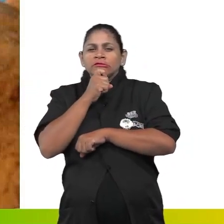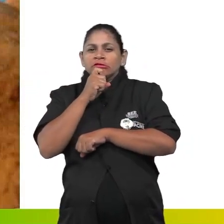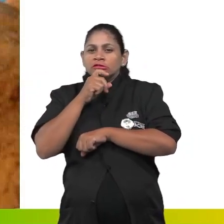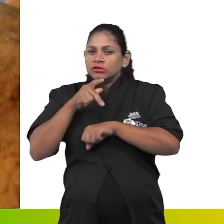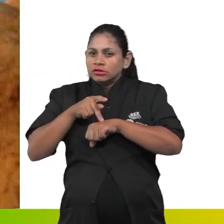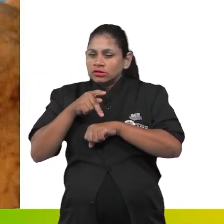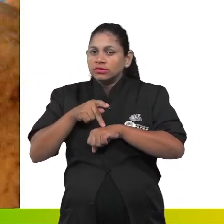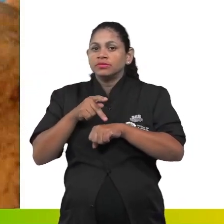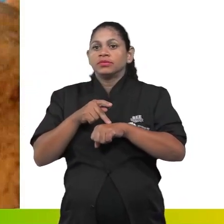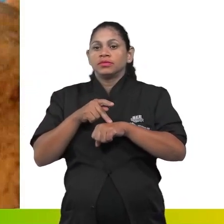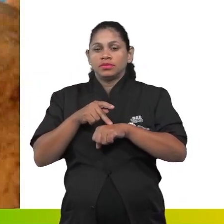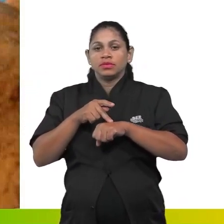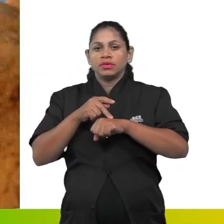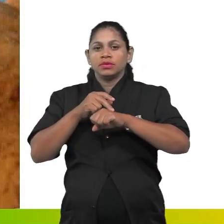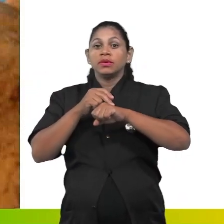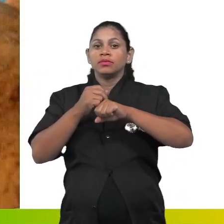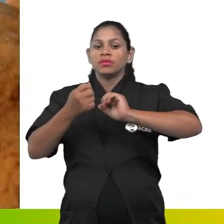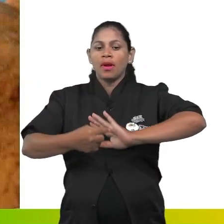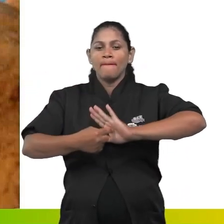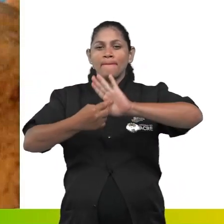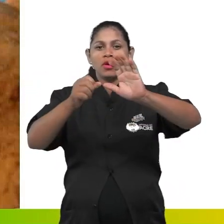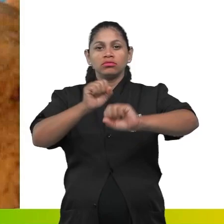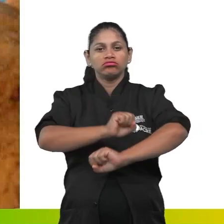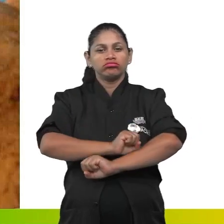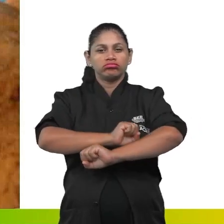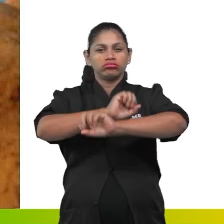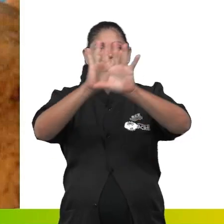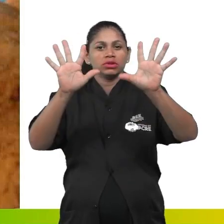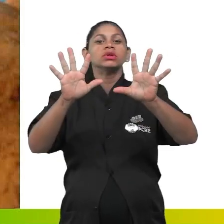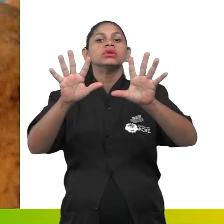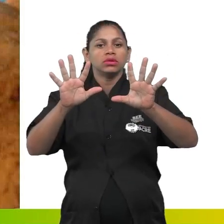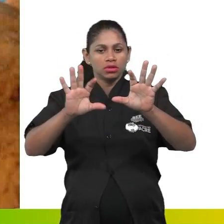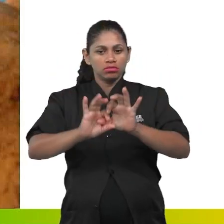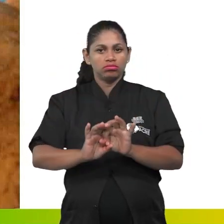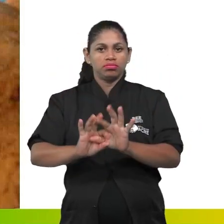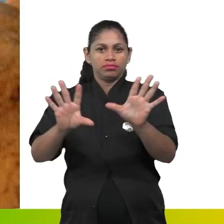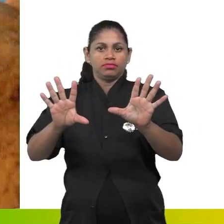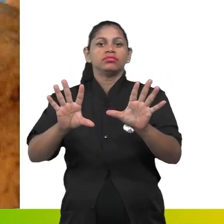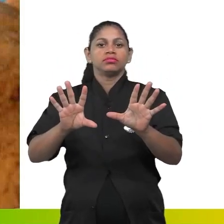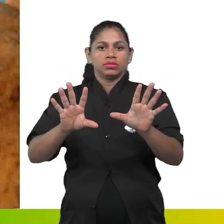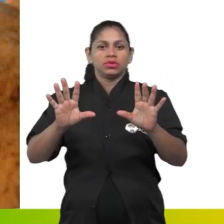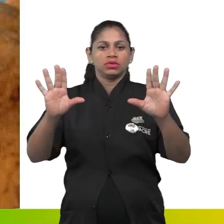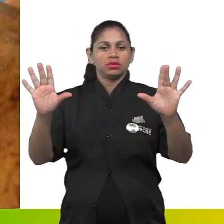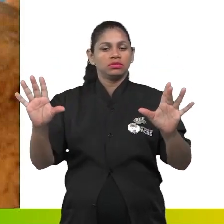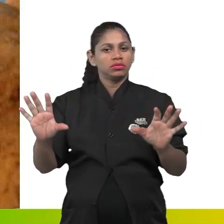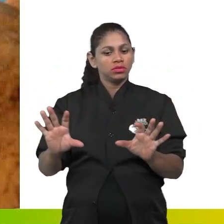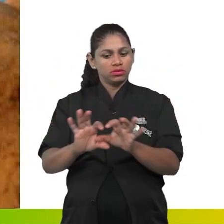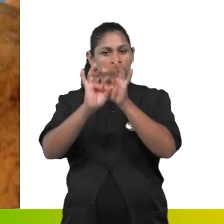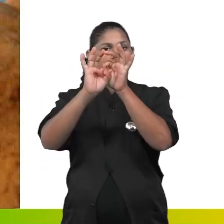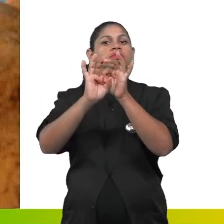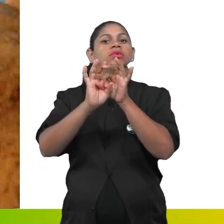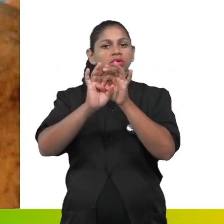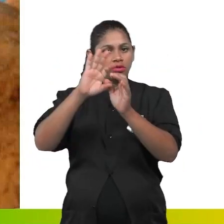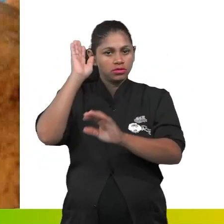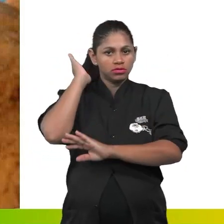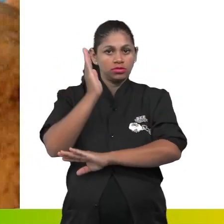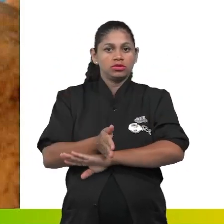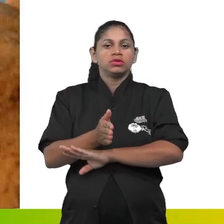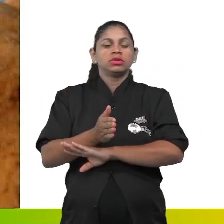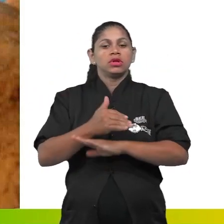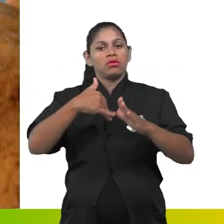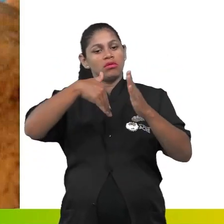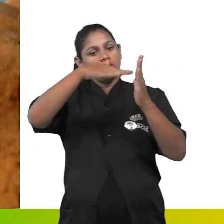obras ao ar livre. E essa forma de arte, ela propõe uma conexão direta entre estética